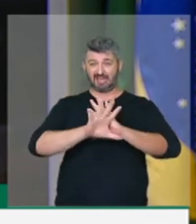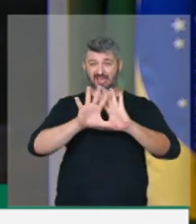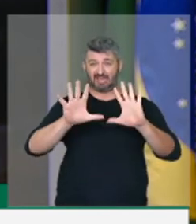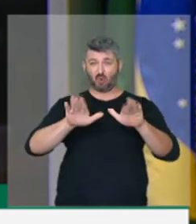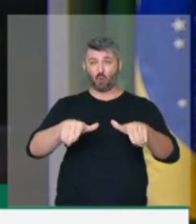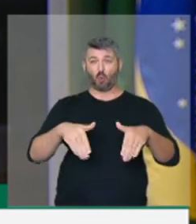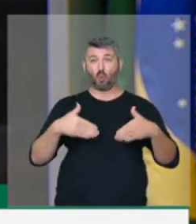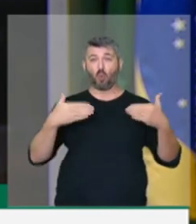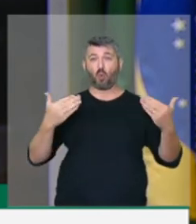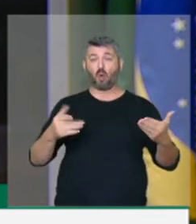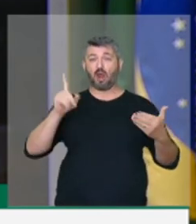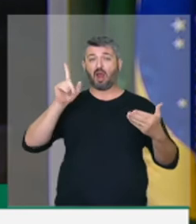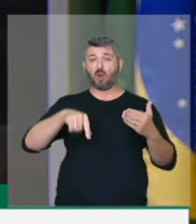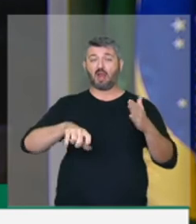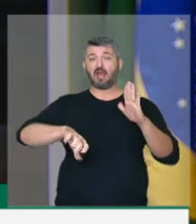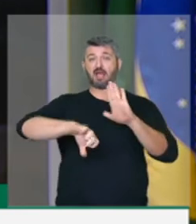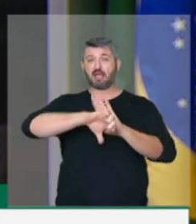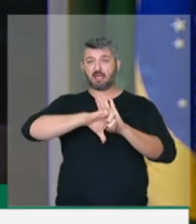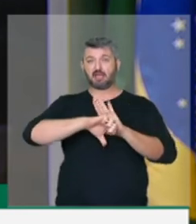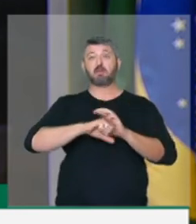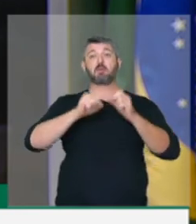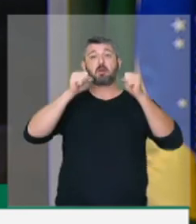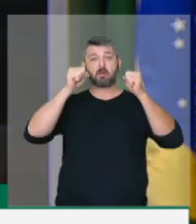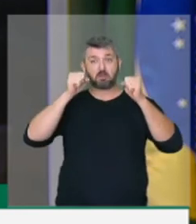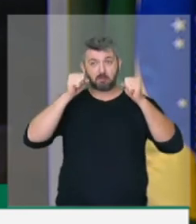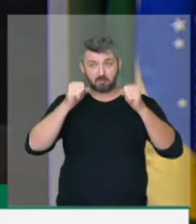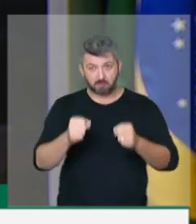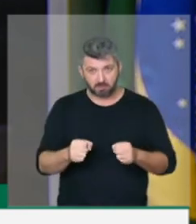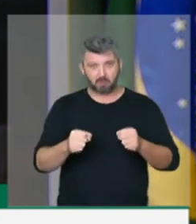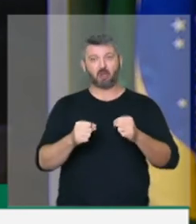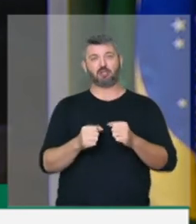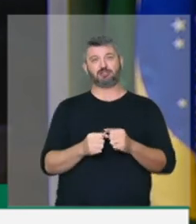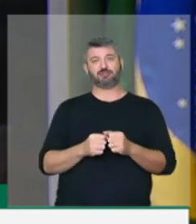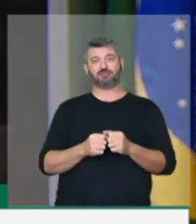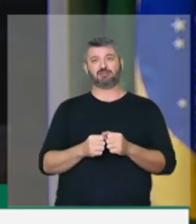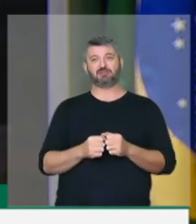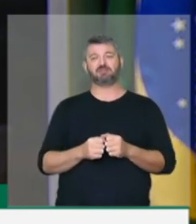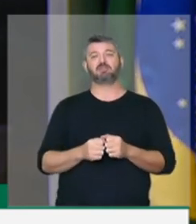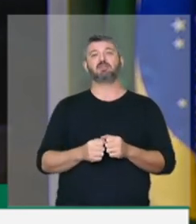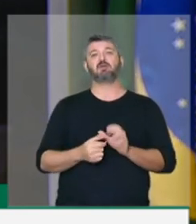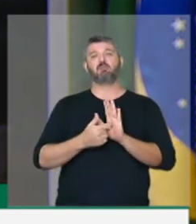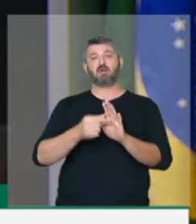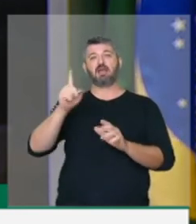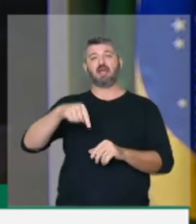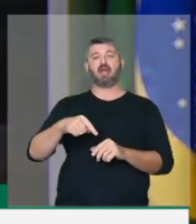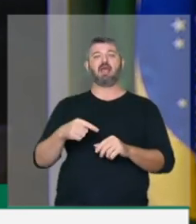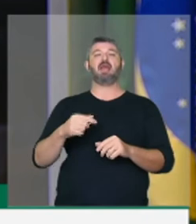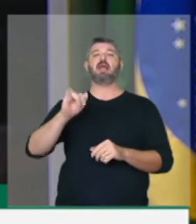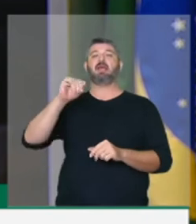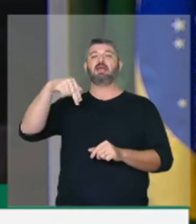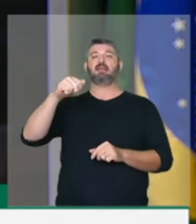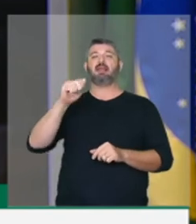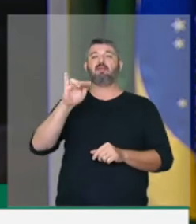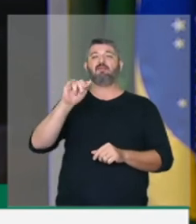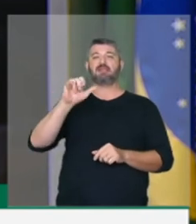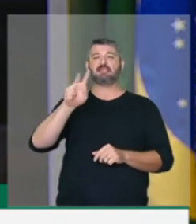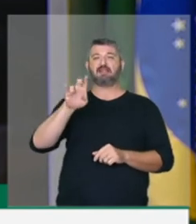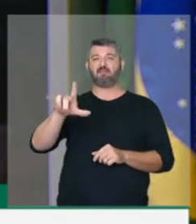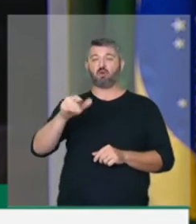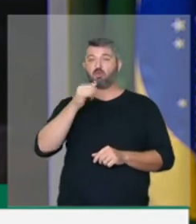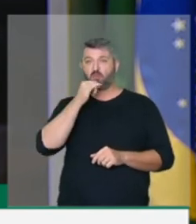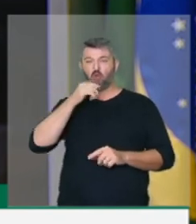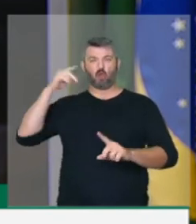os crimes que merecem ser, em abstrato, caracterizados como inafiançáveis. Estamos falando do crime